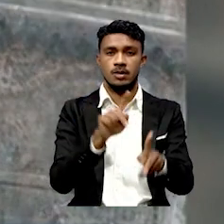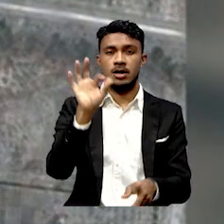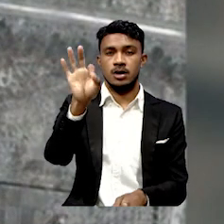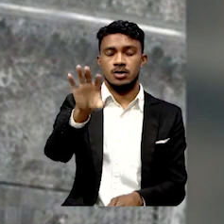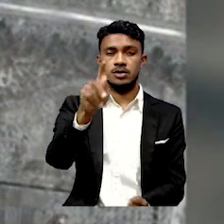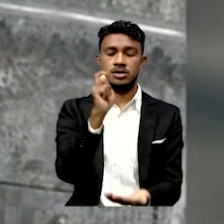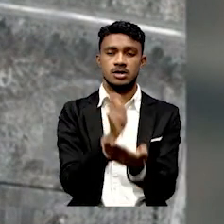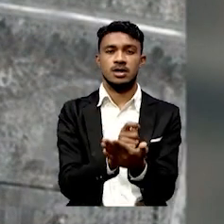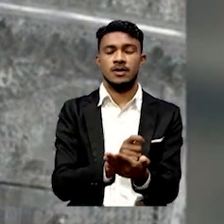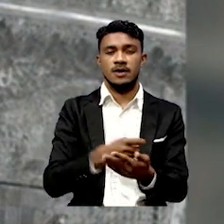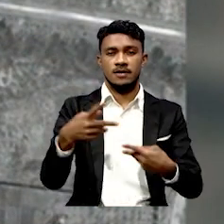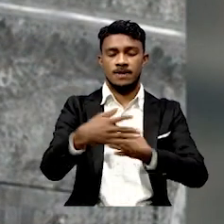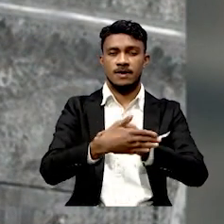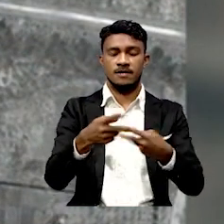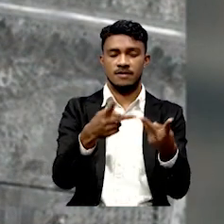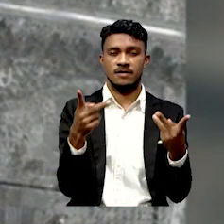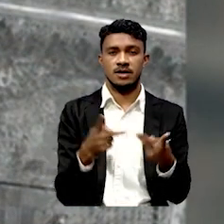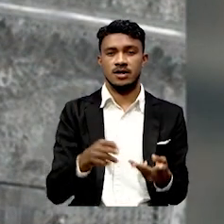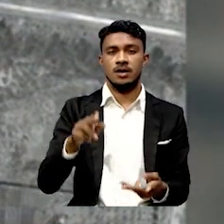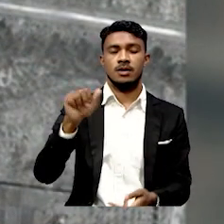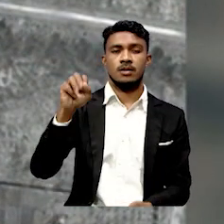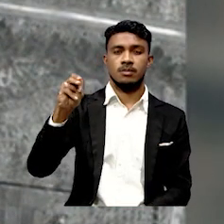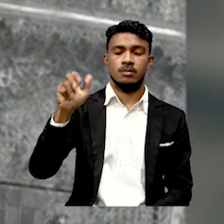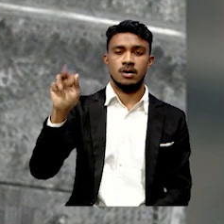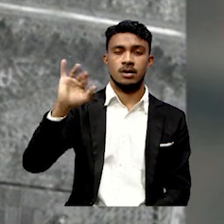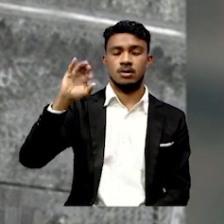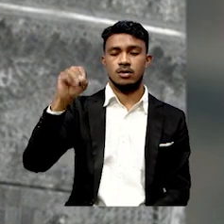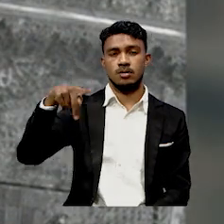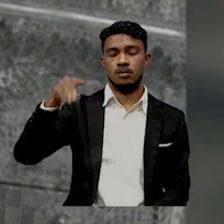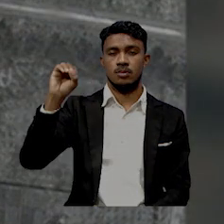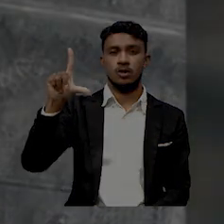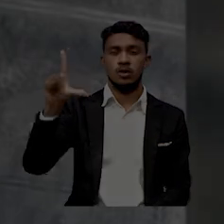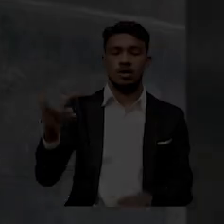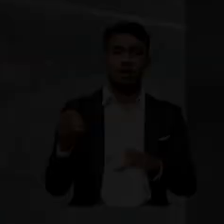siaresin iha cidade Mariupol, maibe Rússia taka no subar número mate refere.